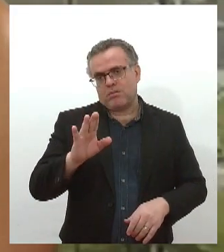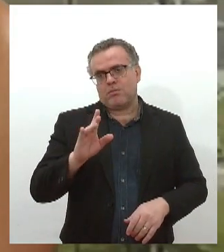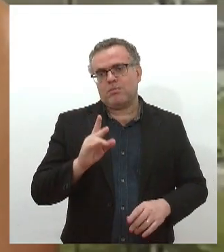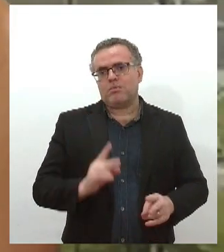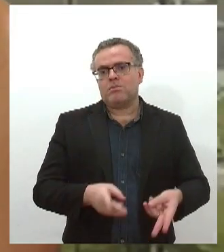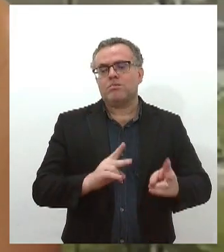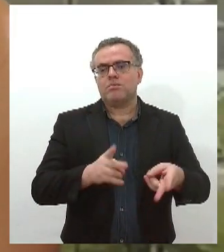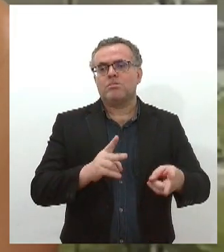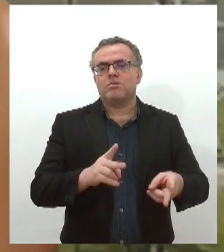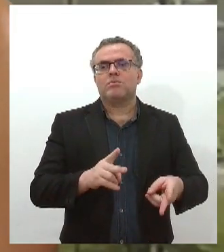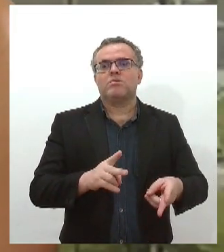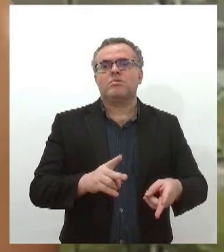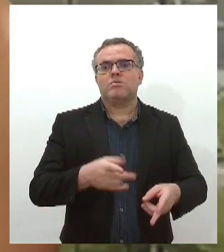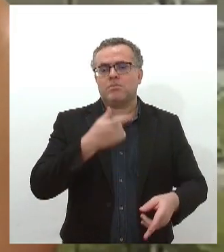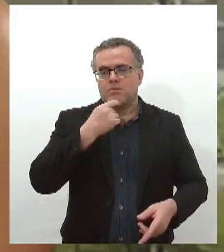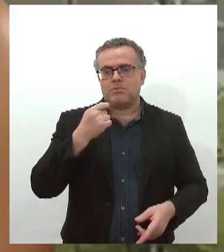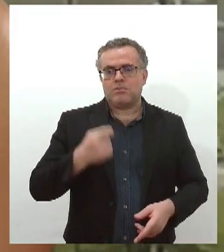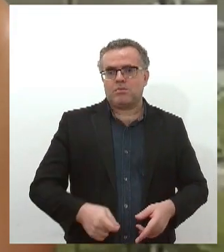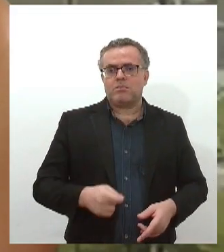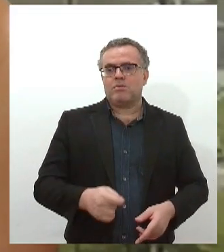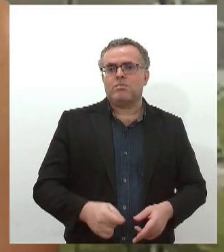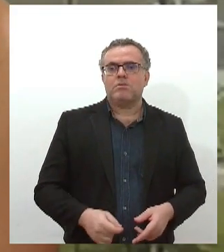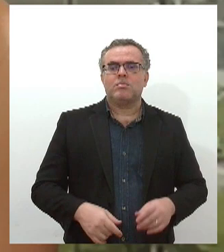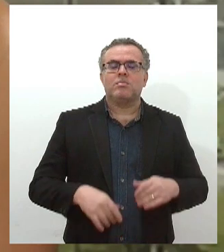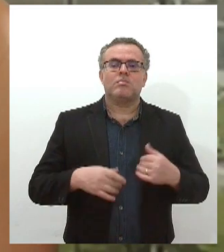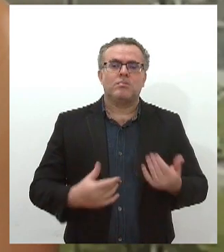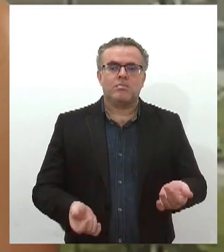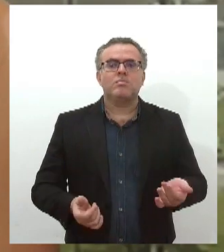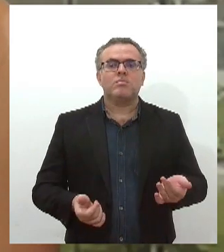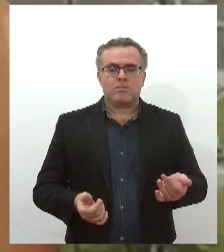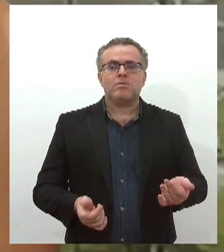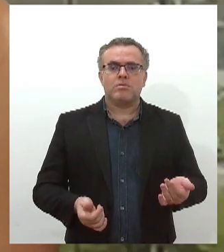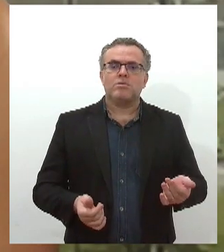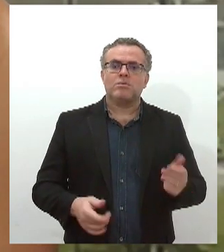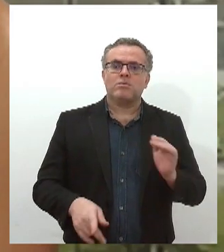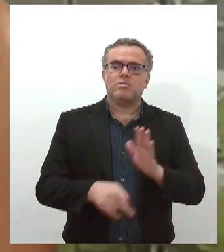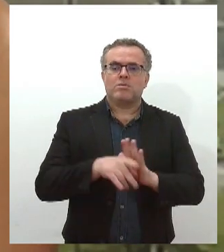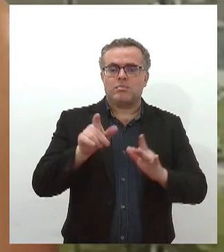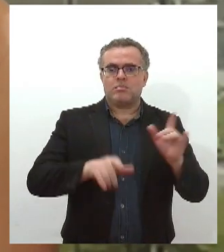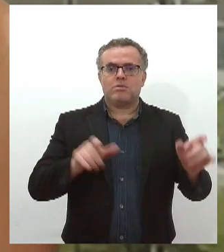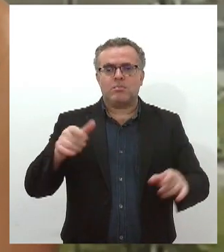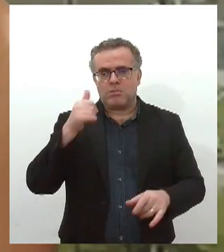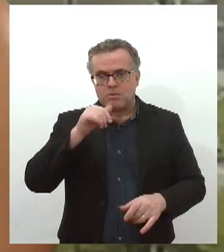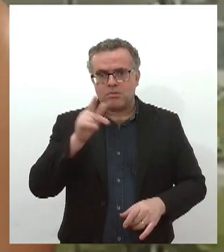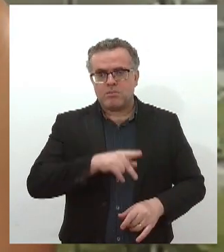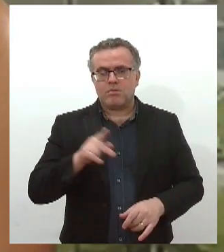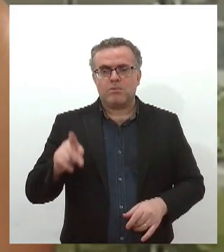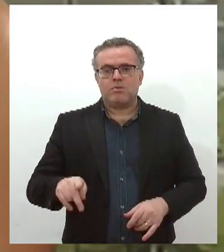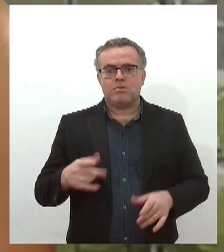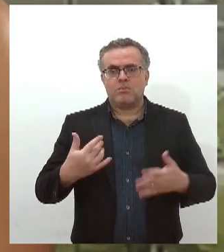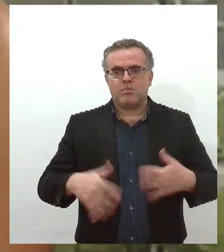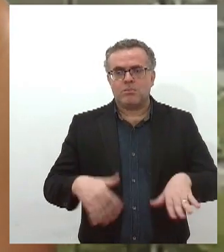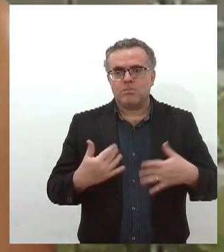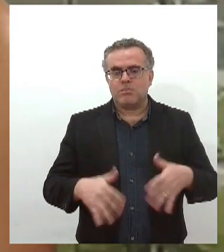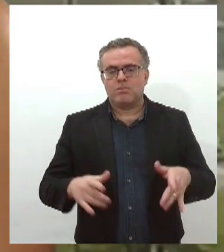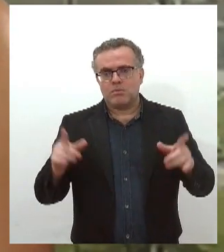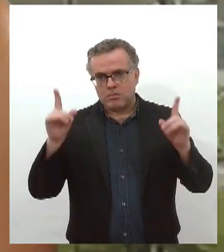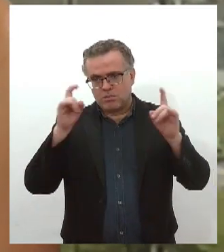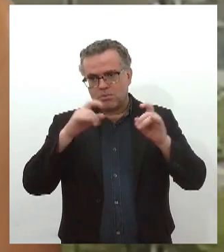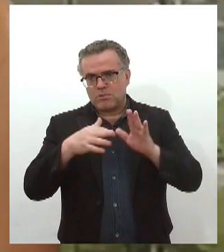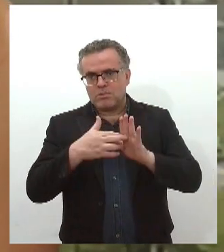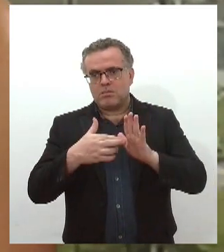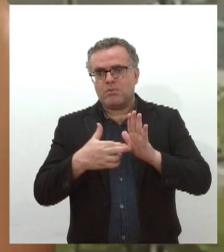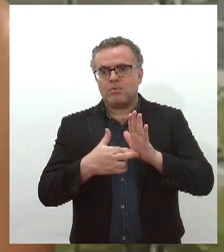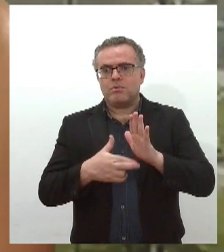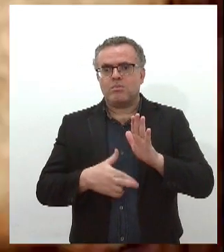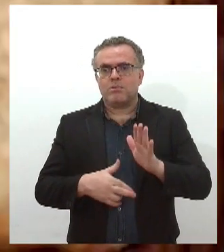um homem chefe da família. Inclusive, para a mulher ser professora, tinha bastante regras, né? Então, não era fácil nem ser